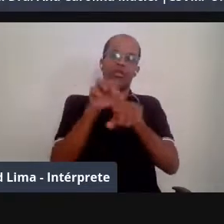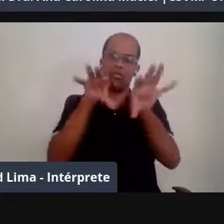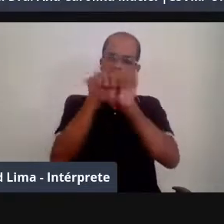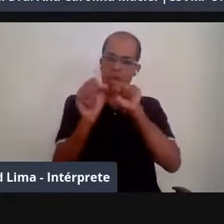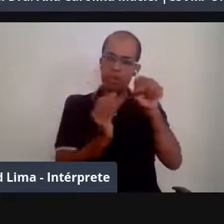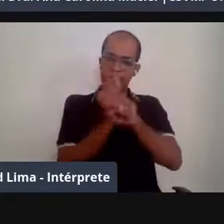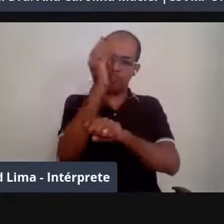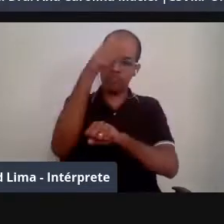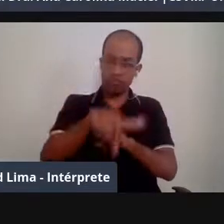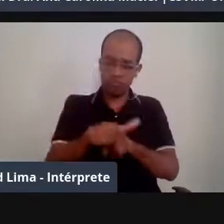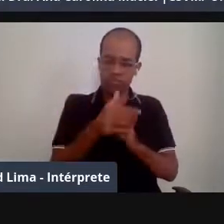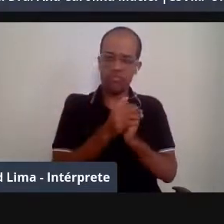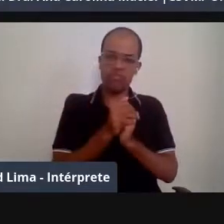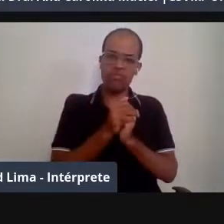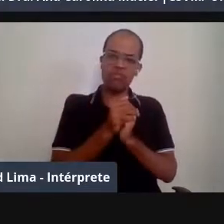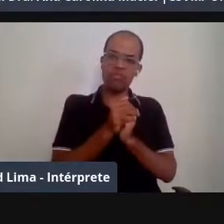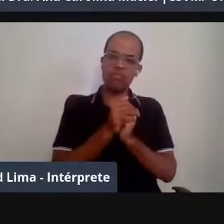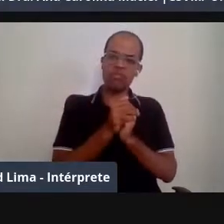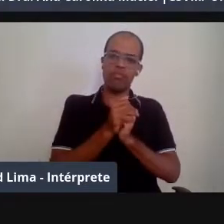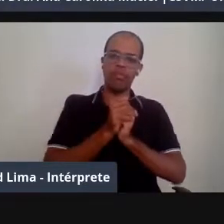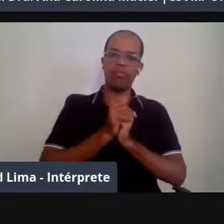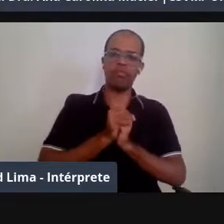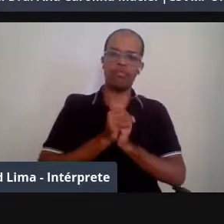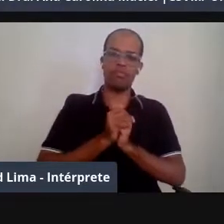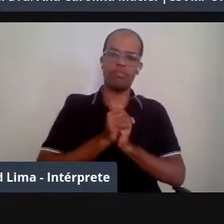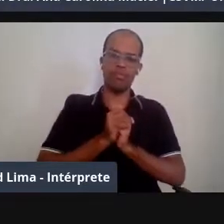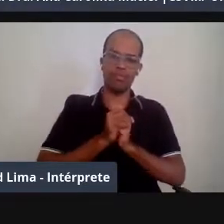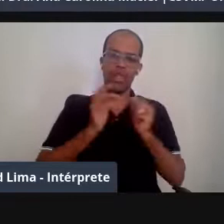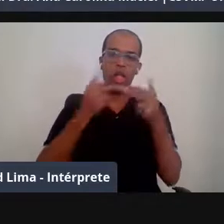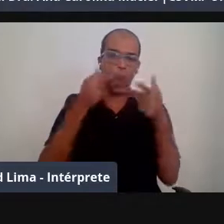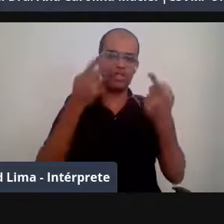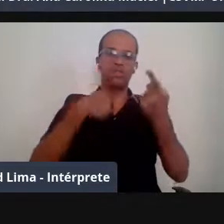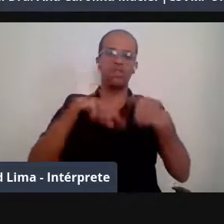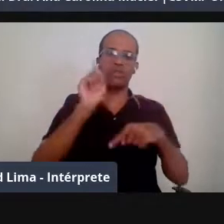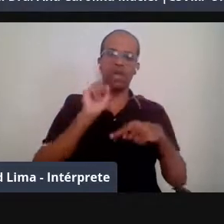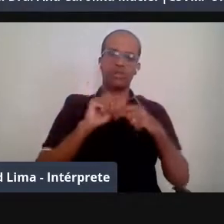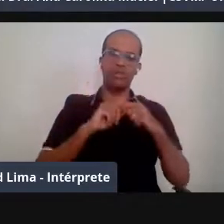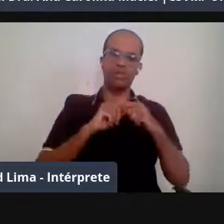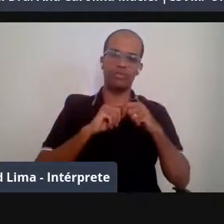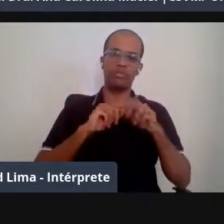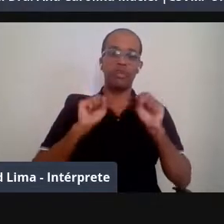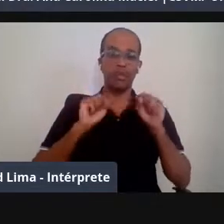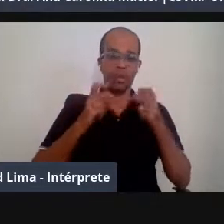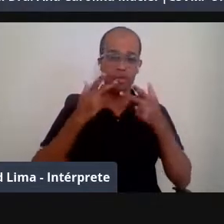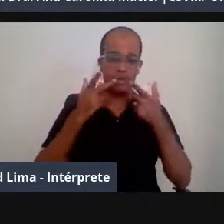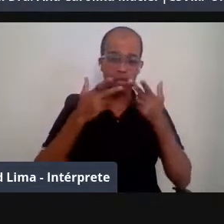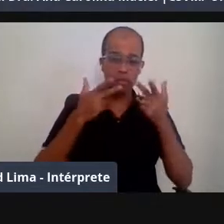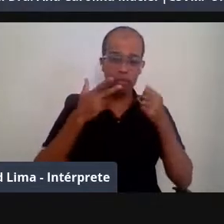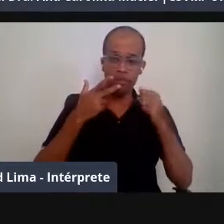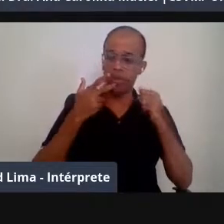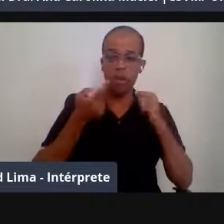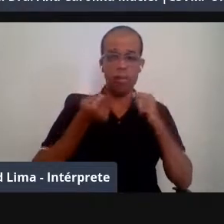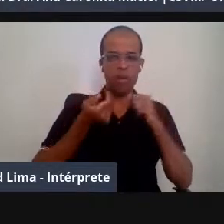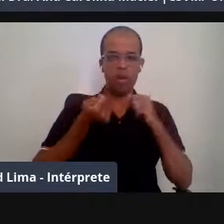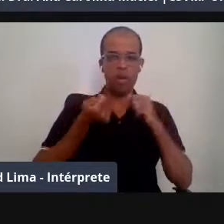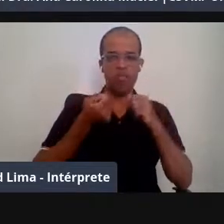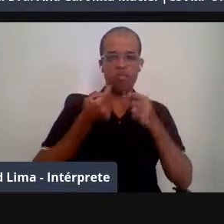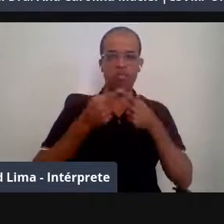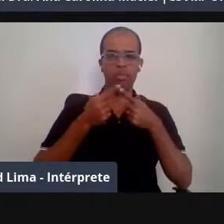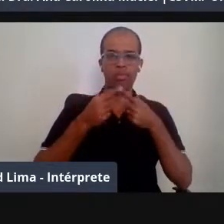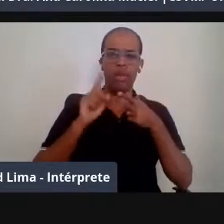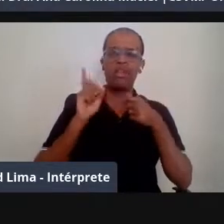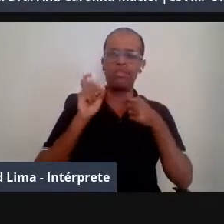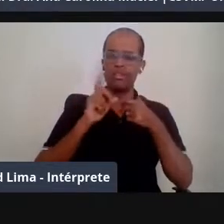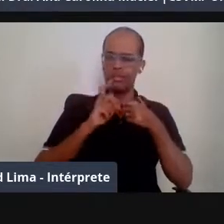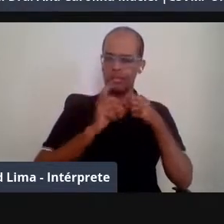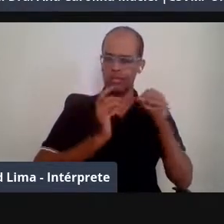diploma. E os casos, assim, né, de sucesso, que eu já posso adiantar, não são muitos, porque a dificuldade de revalidar,